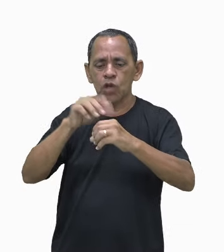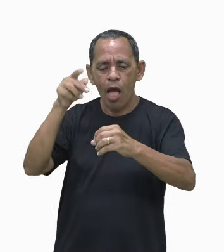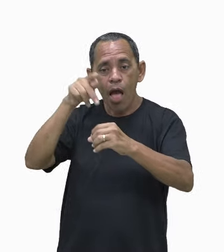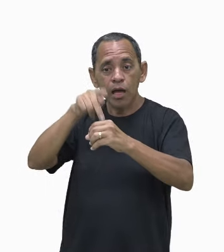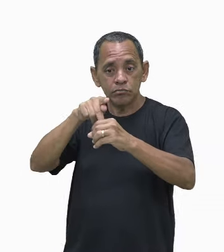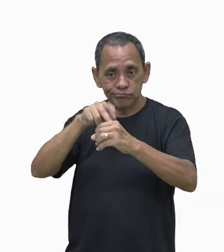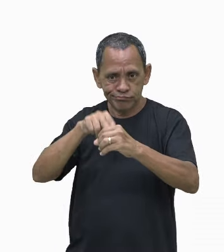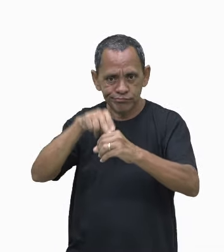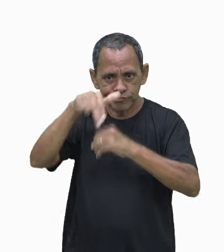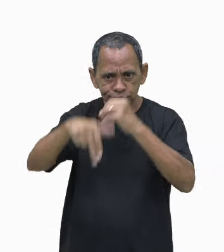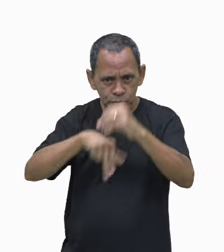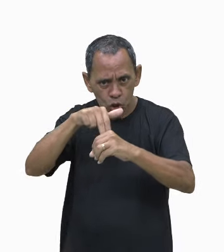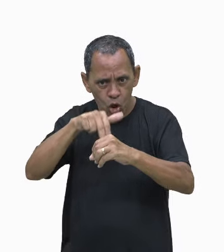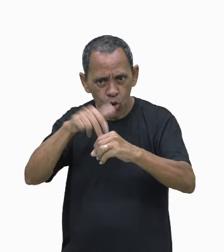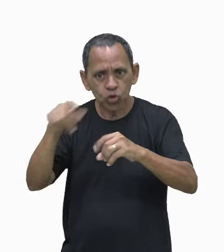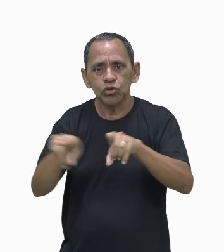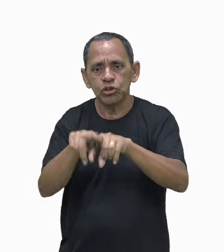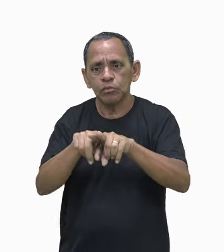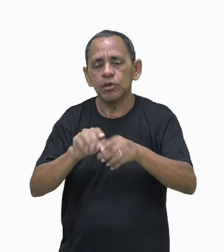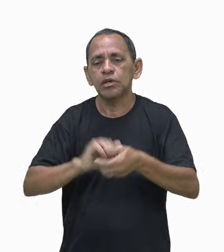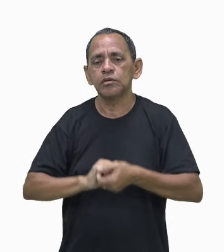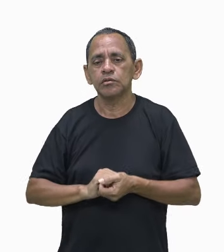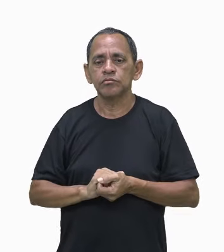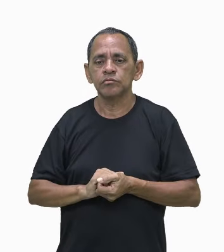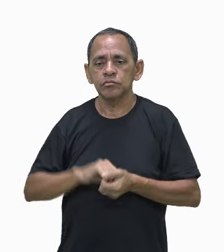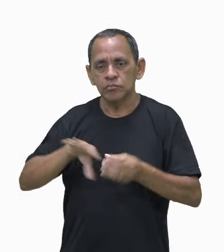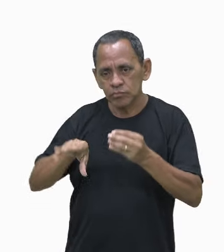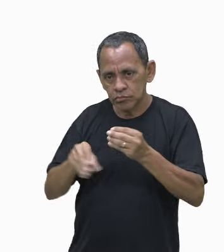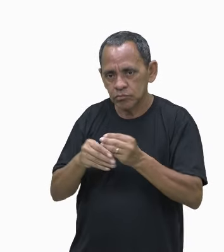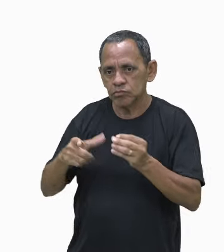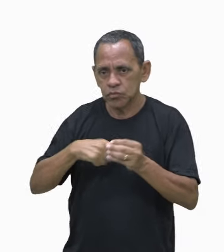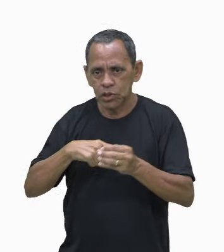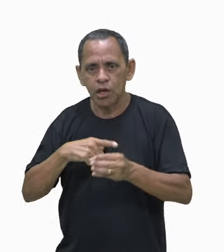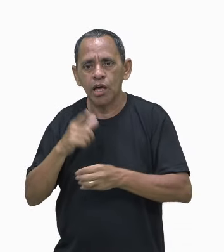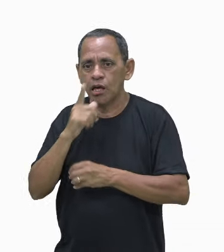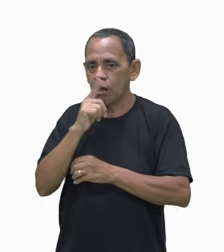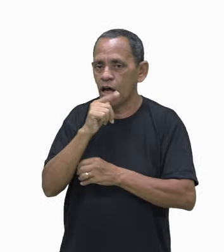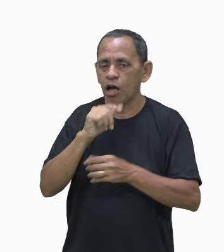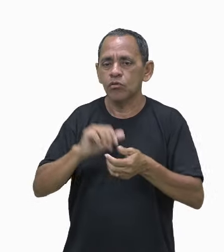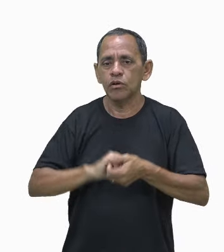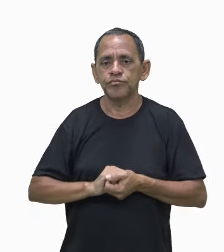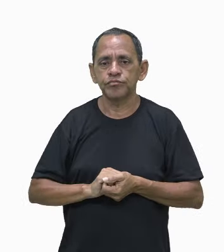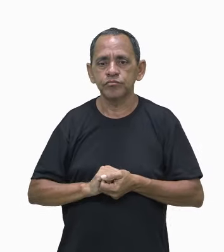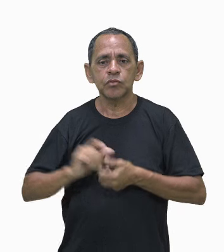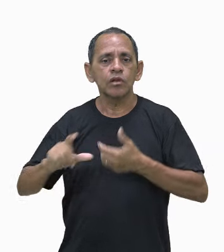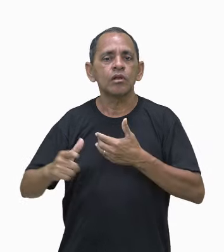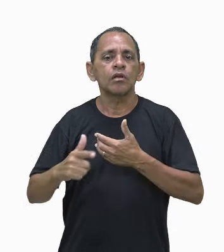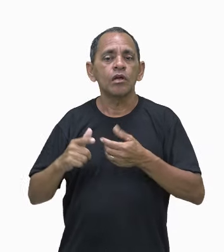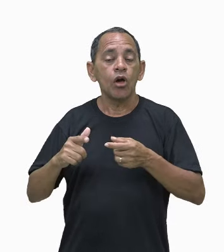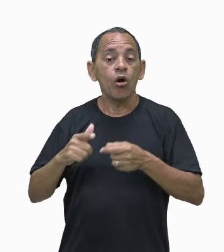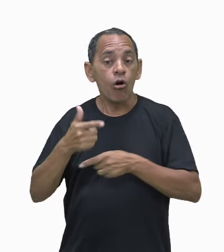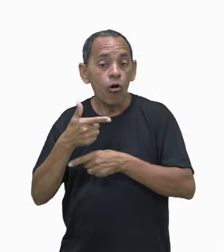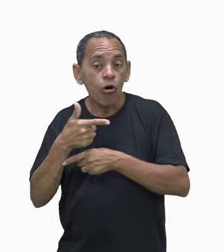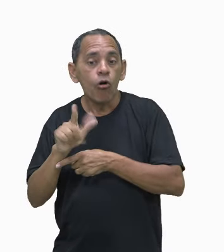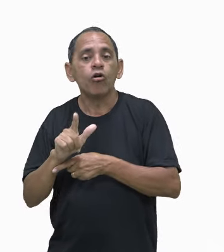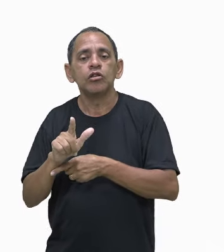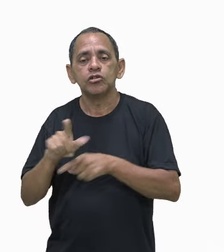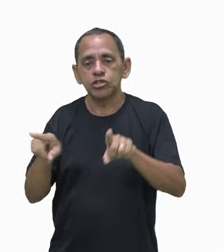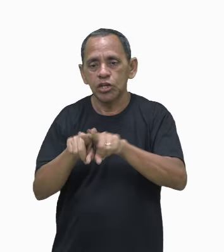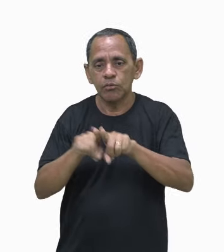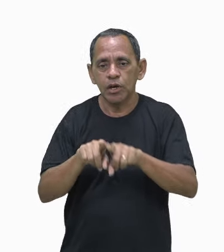interna dessa célula é pela presença de água, tá? Outras funções é de lubrificação. Então, a